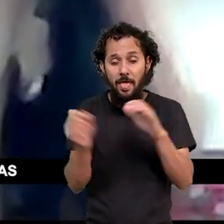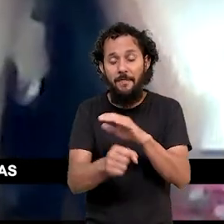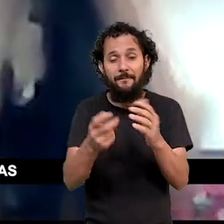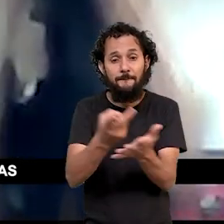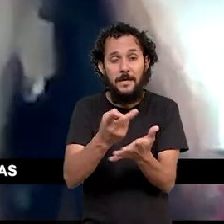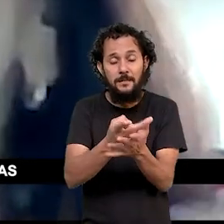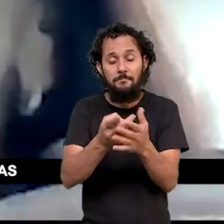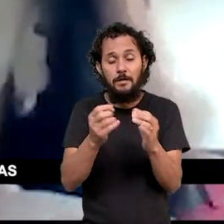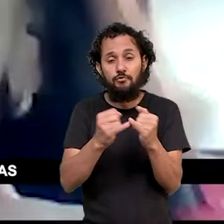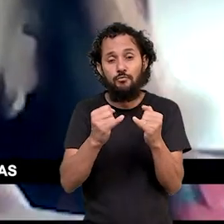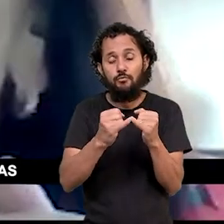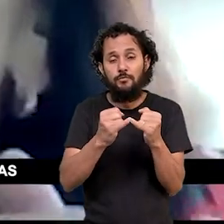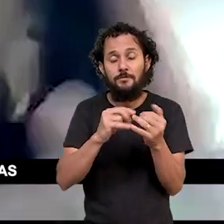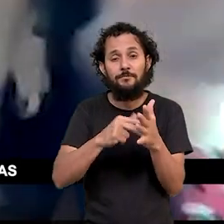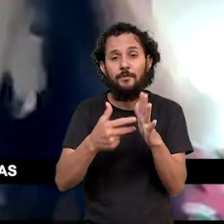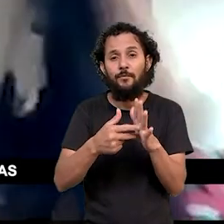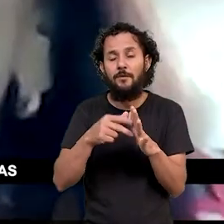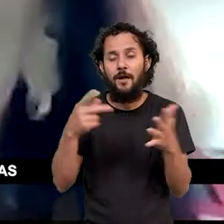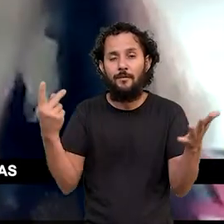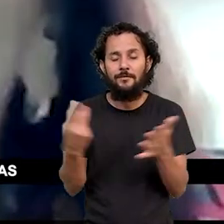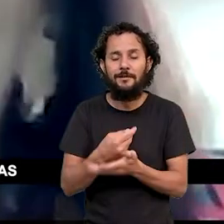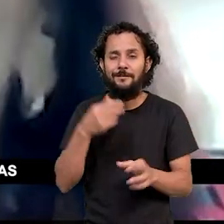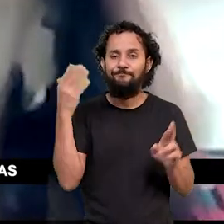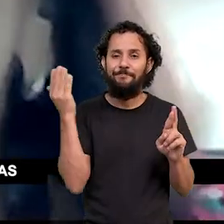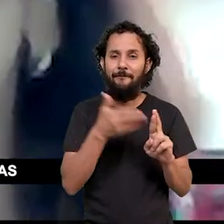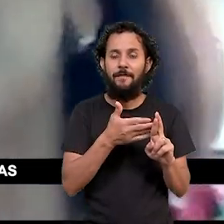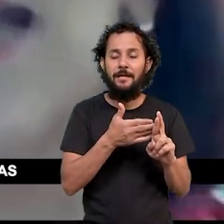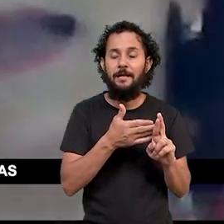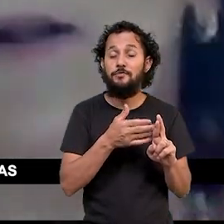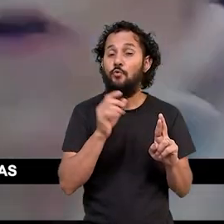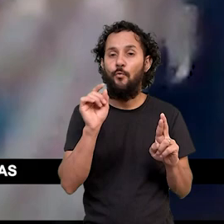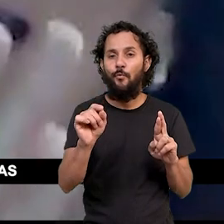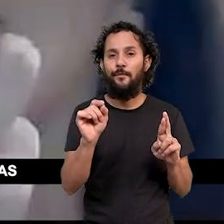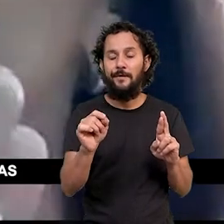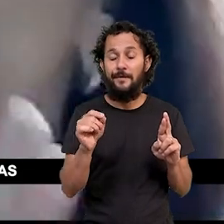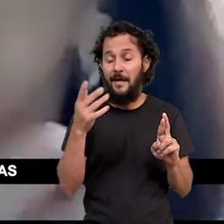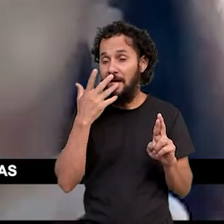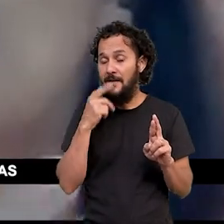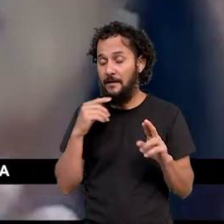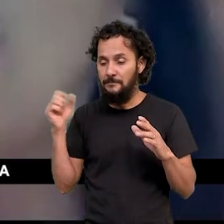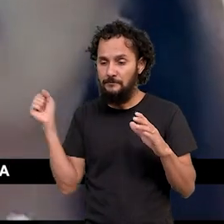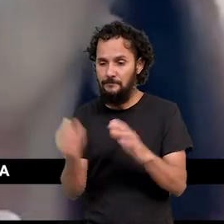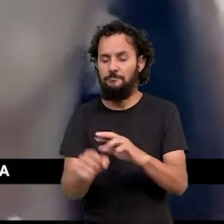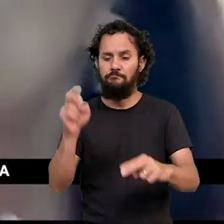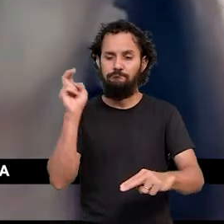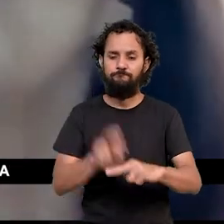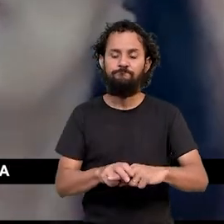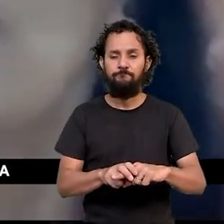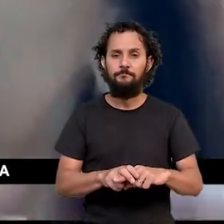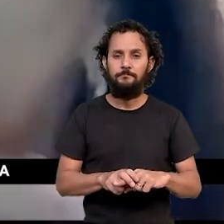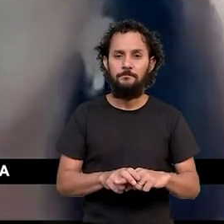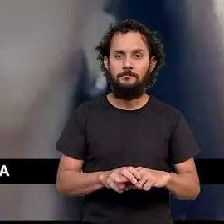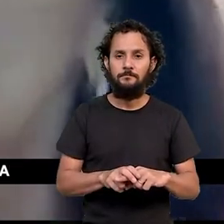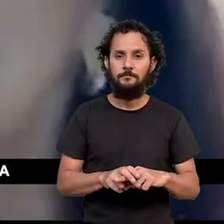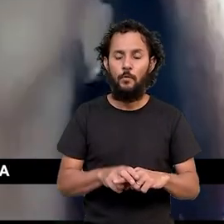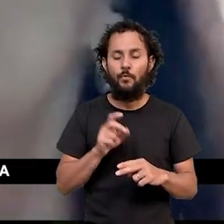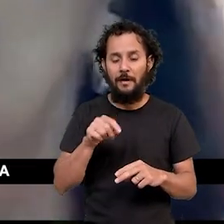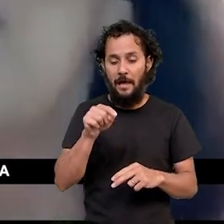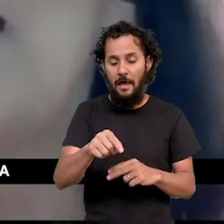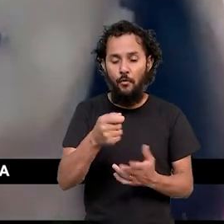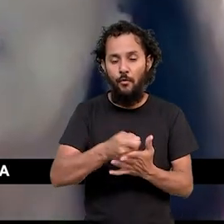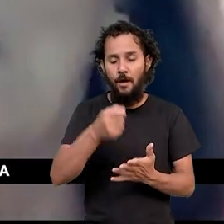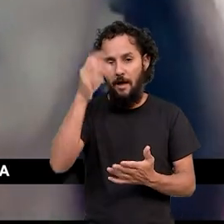na mesma instituição que se tenha como referência colocar as crianças sentadas, levando-as